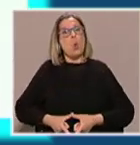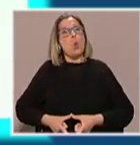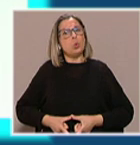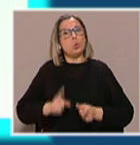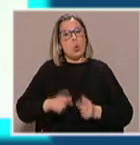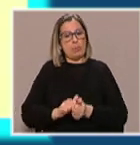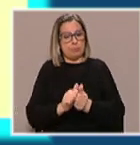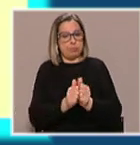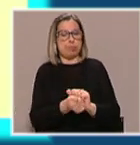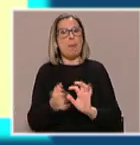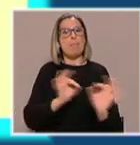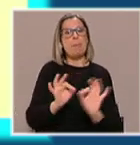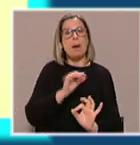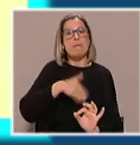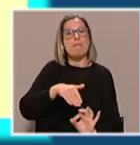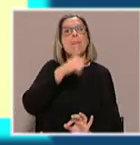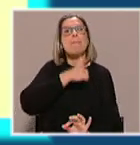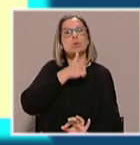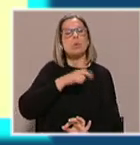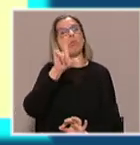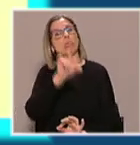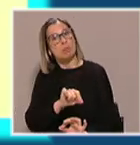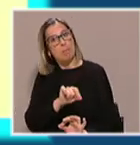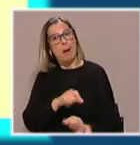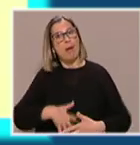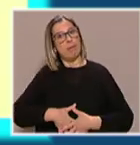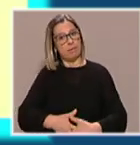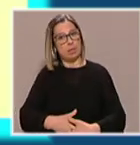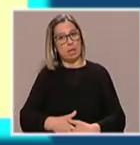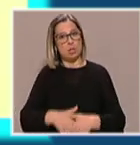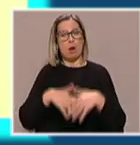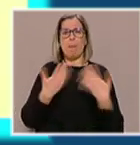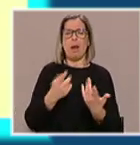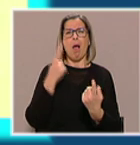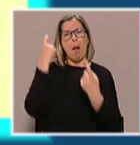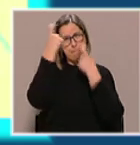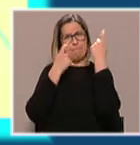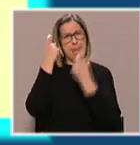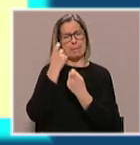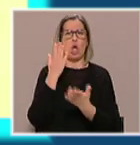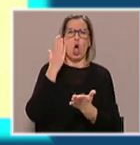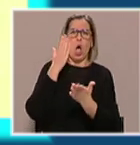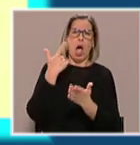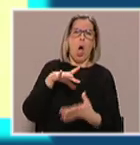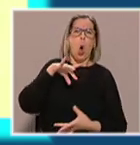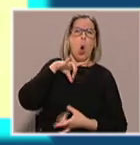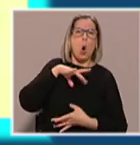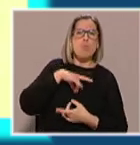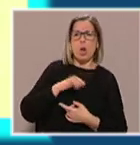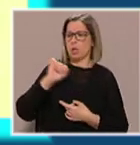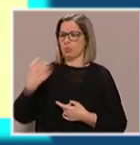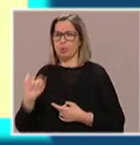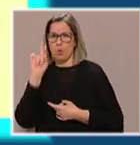ou a gravidez. Um conceito errado quanto ao sistema endócrino é que há hormonas exclusivamente masculinas ou femininas. Com